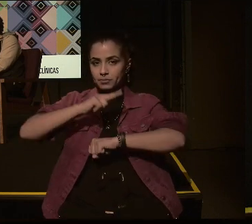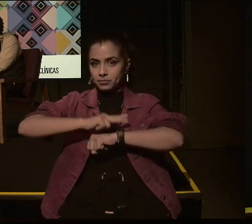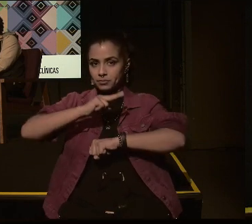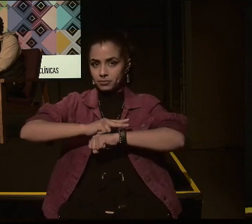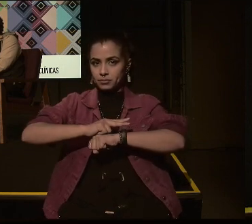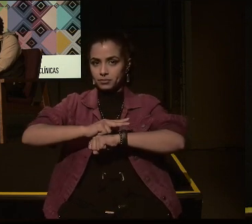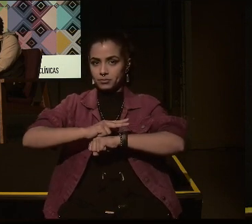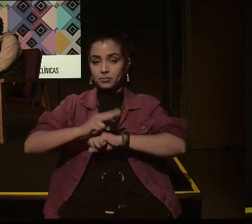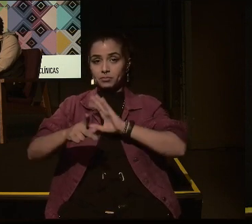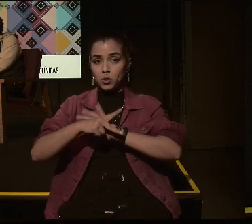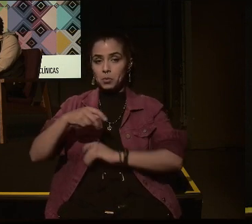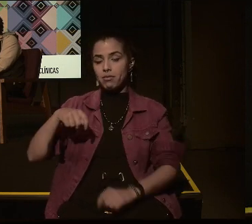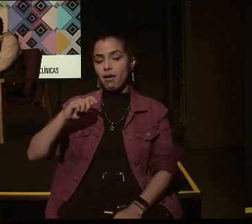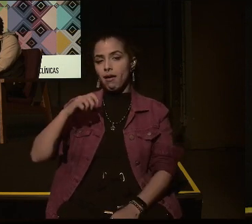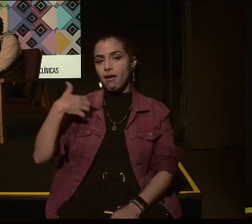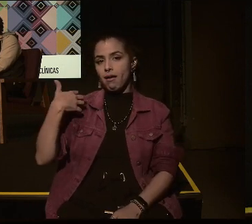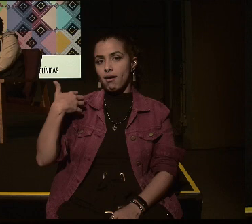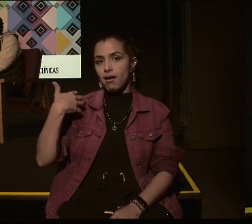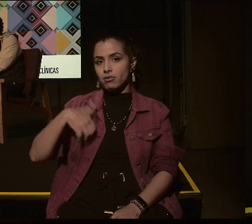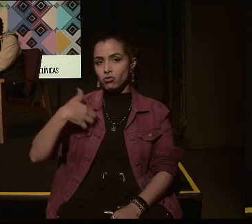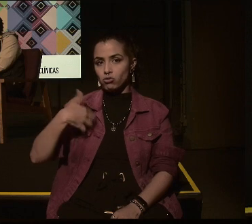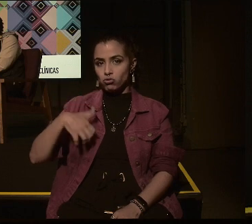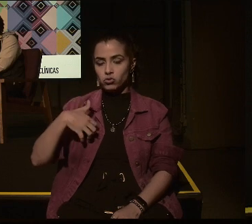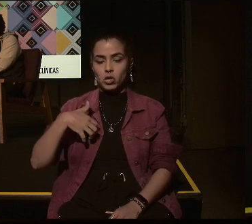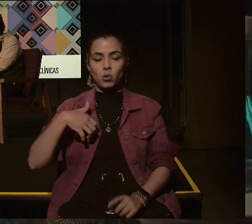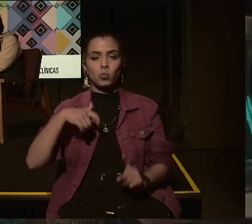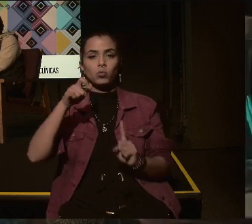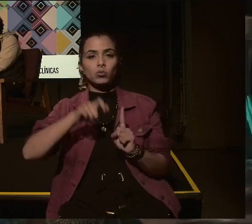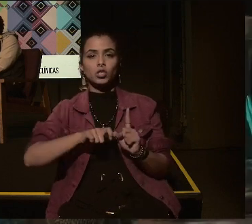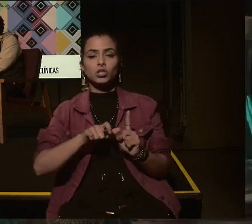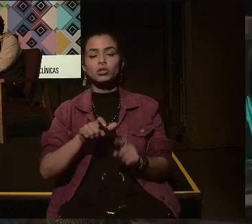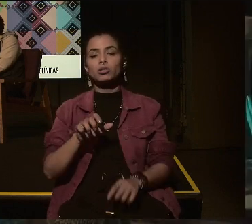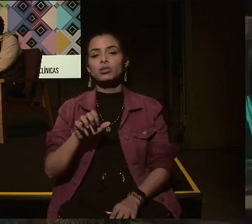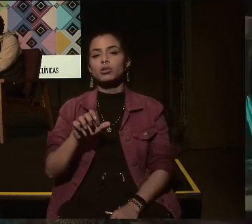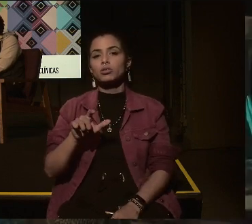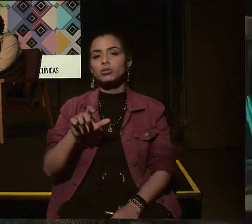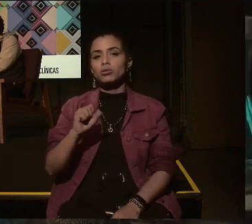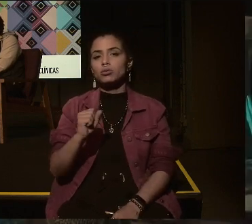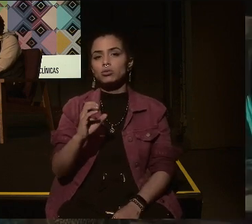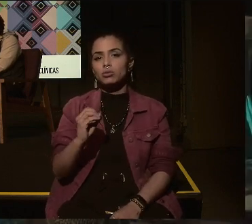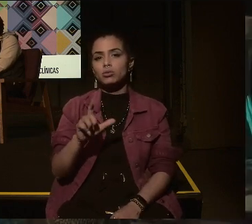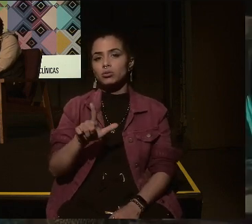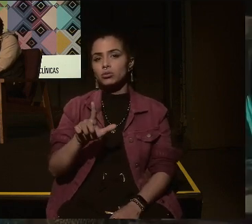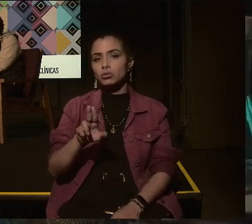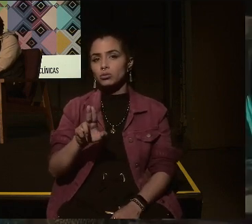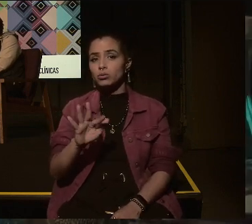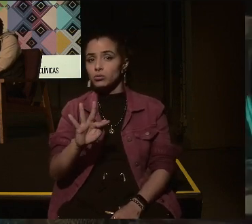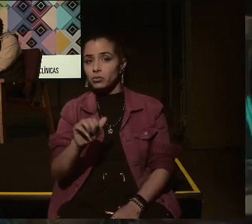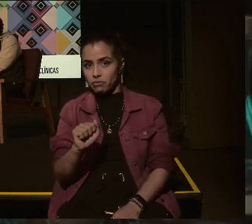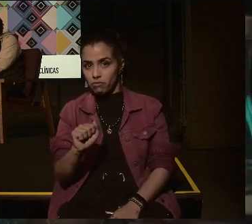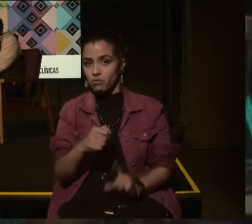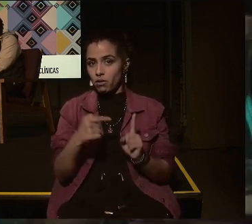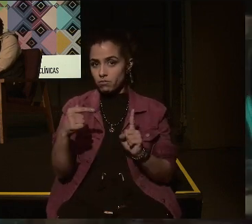chamado Alfredo Mufá. Ele tem um livro sobre a